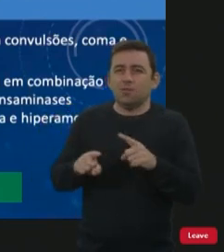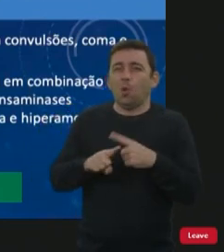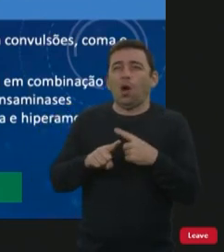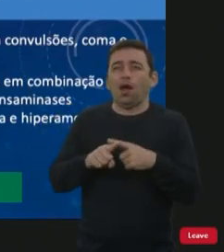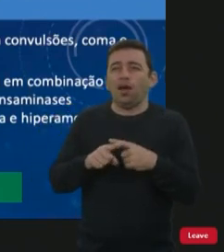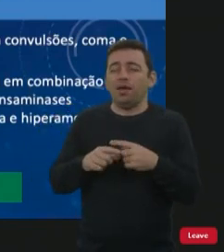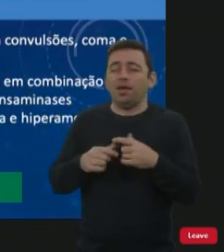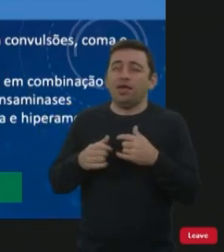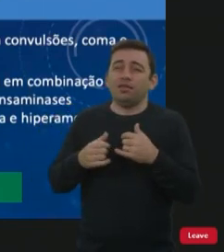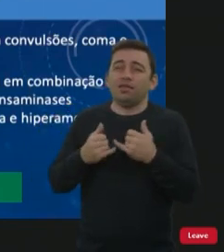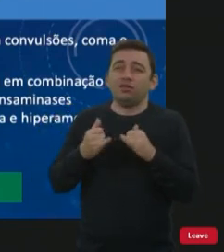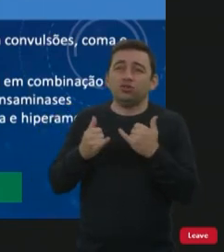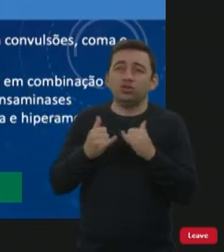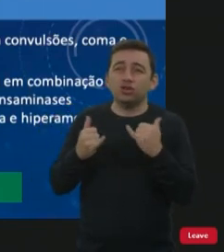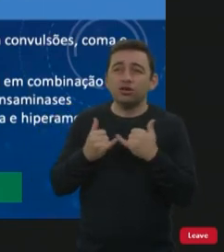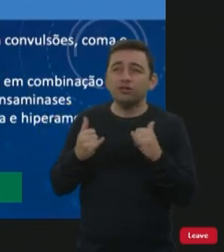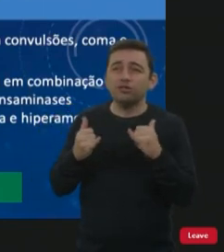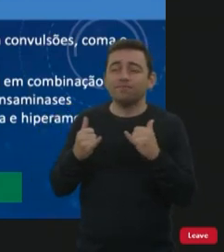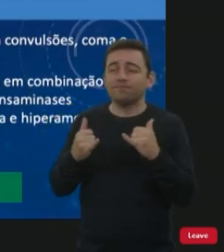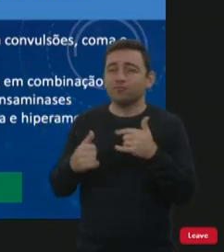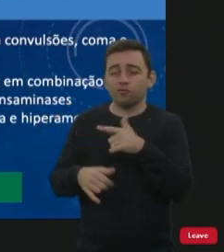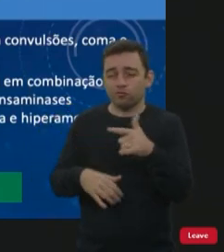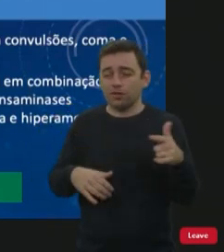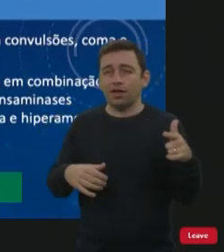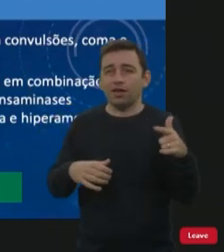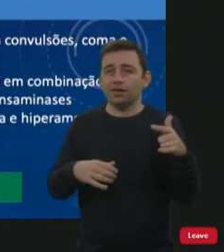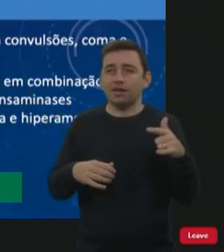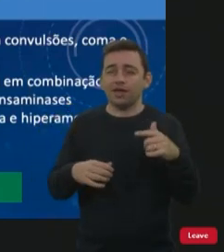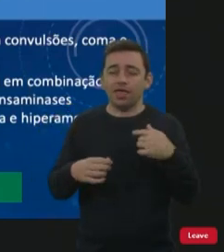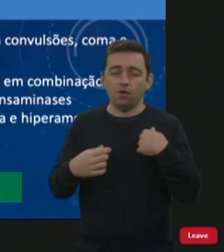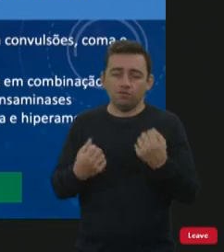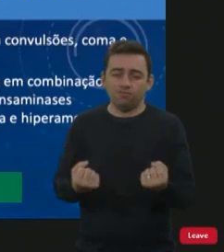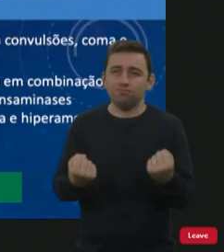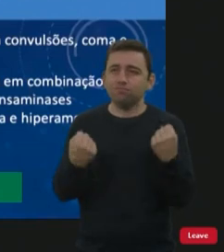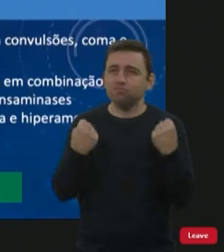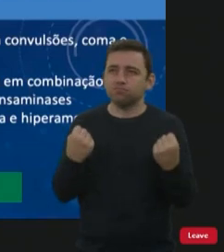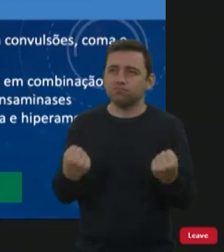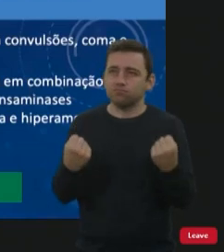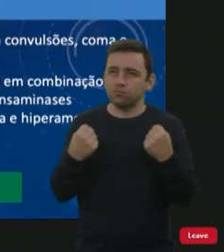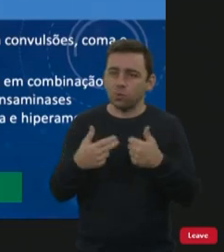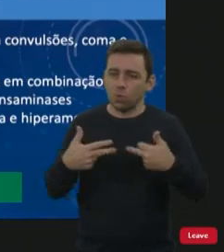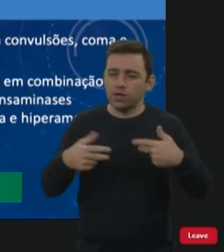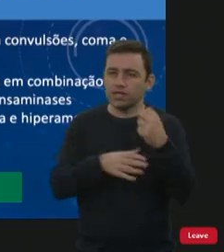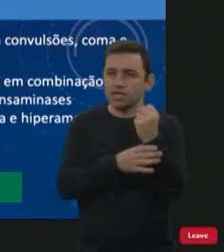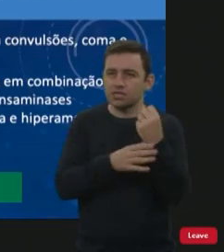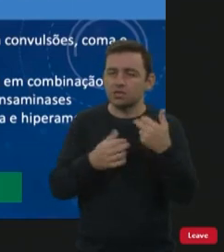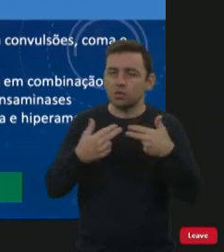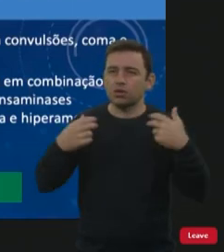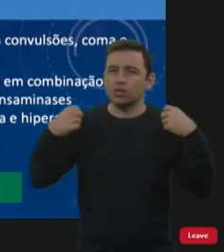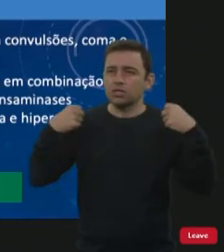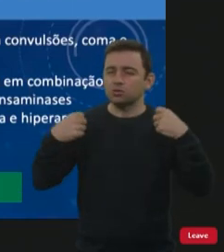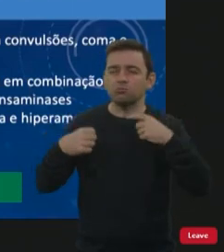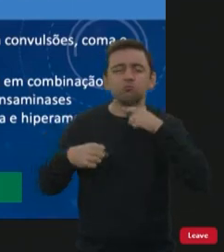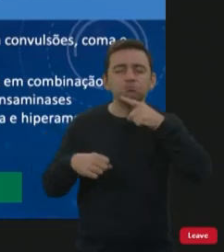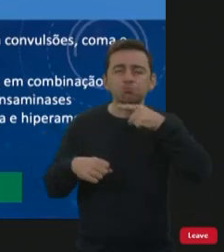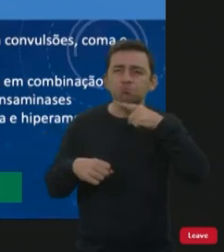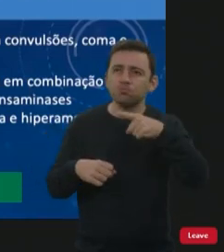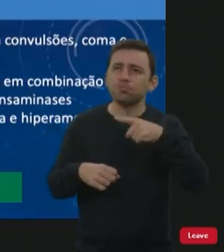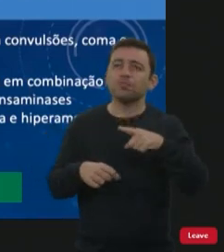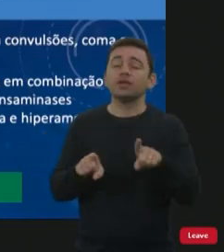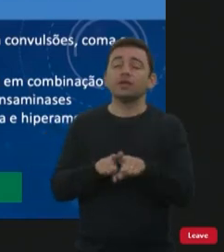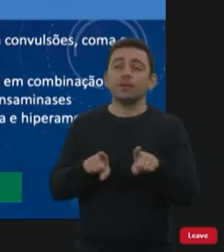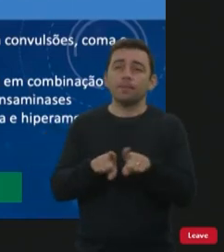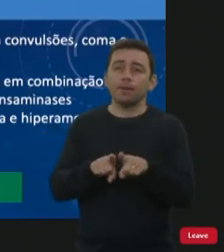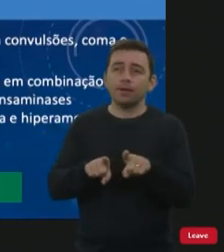daquele músculo, ele vai ter menos energia do que o normal, ele não vai conseguir fazer esse exercício, né, e quando